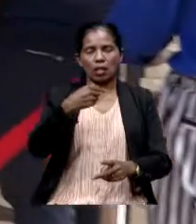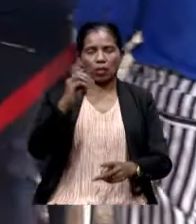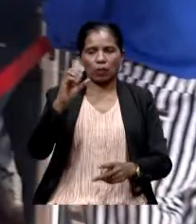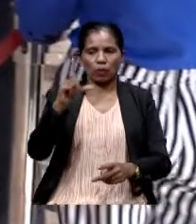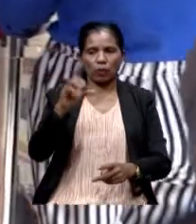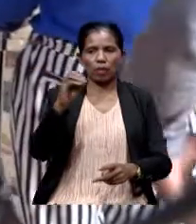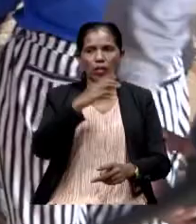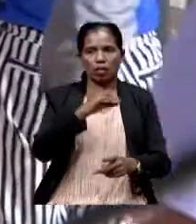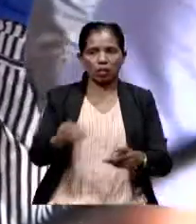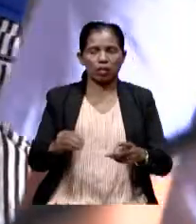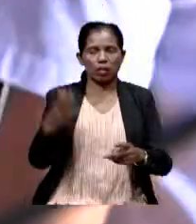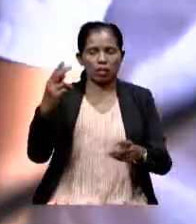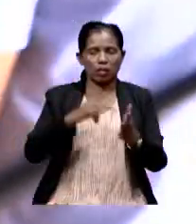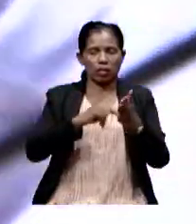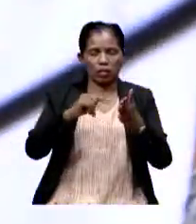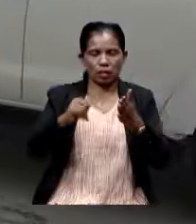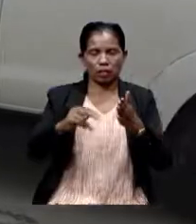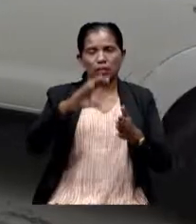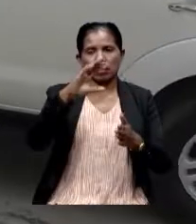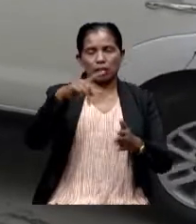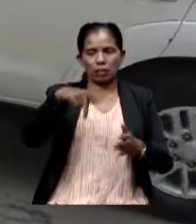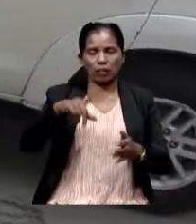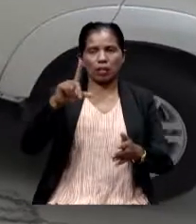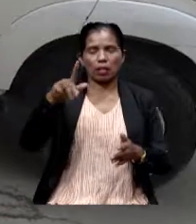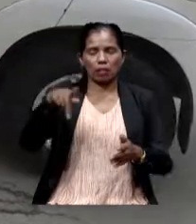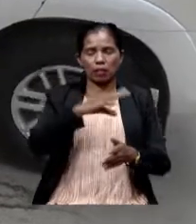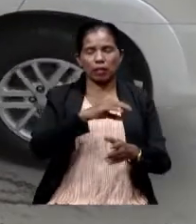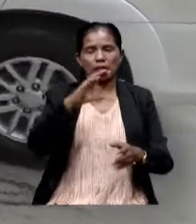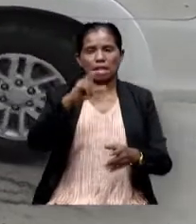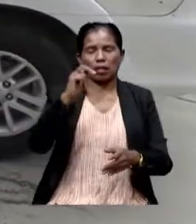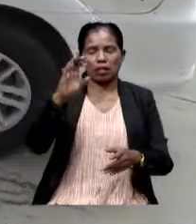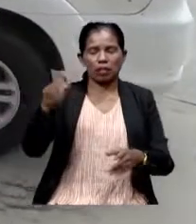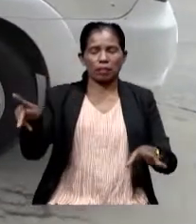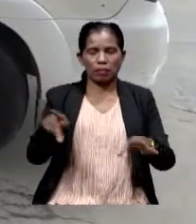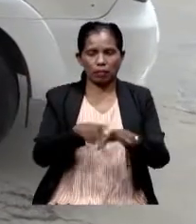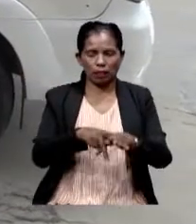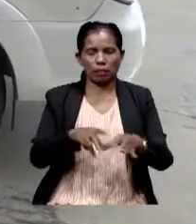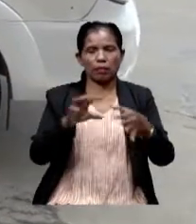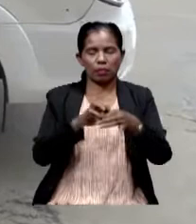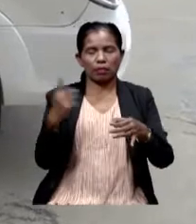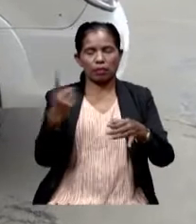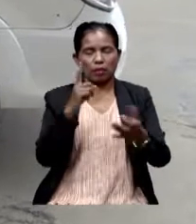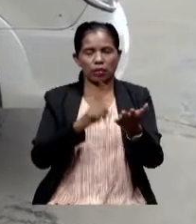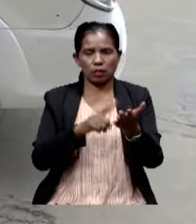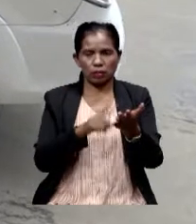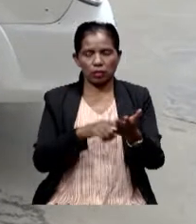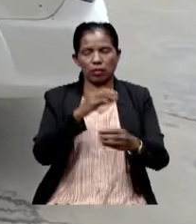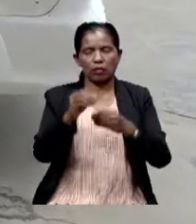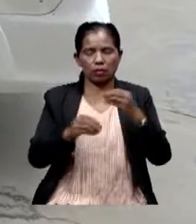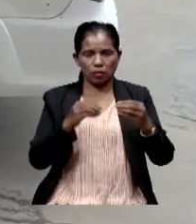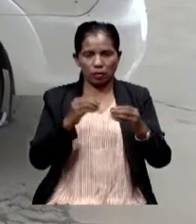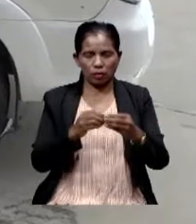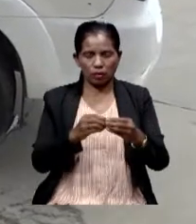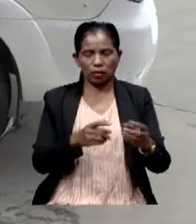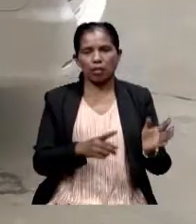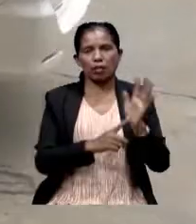órgão eleitoral nível CPLP. CNE rola parte hanesan membro permanente, pode discutir com a ba pontos balum,